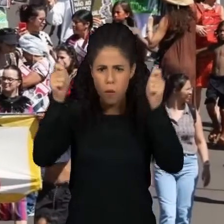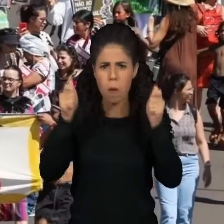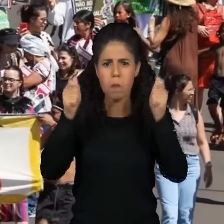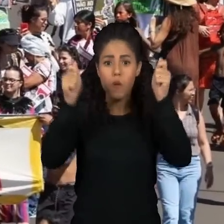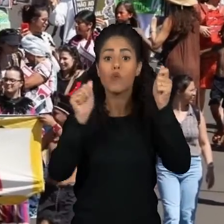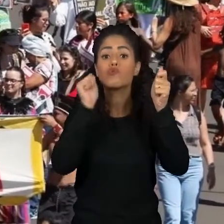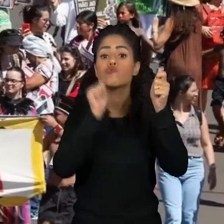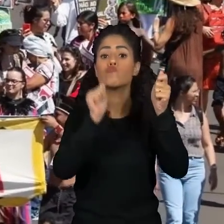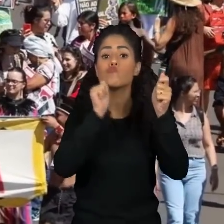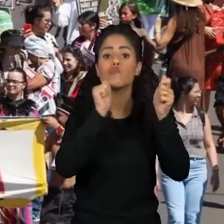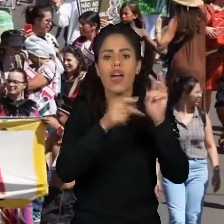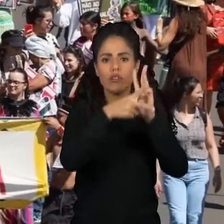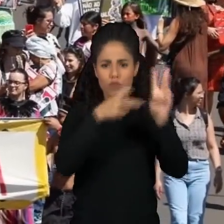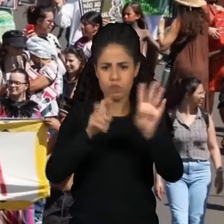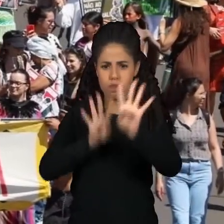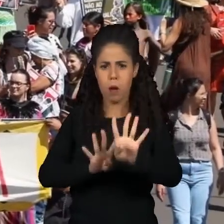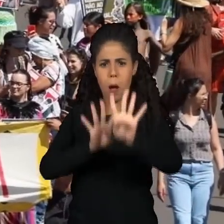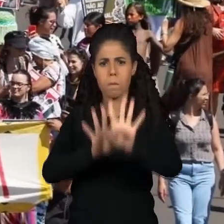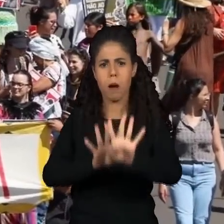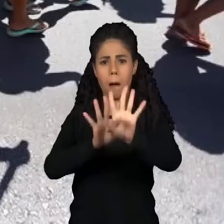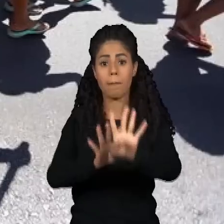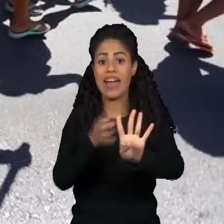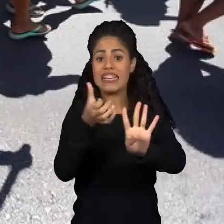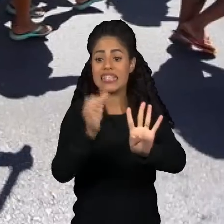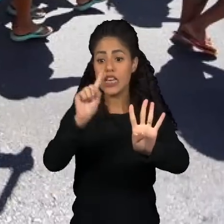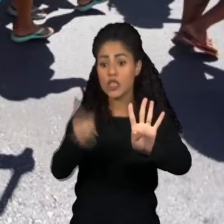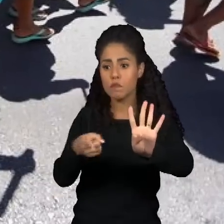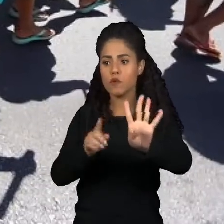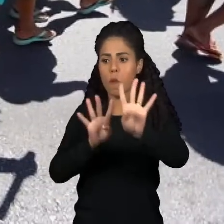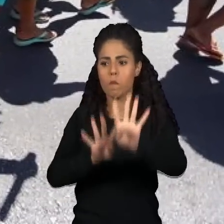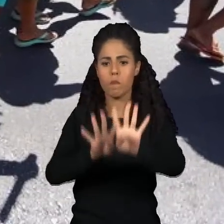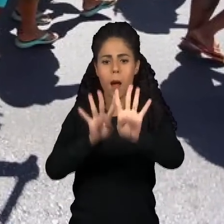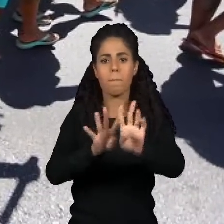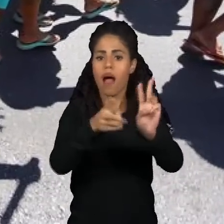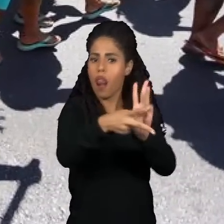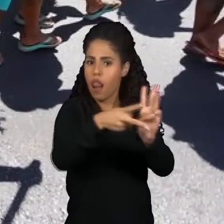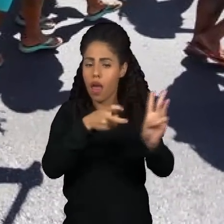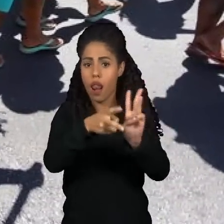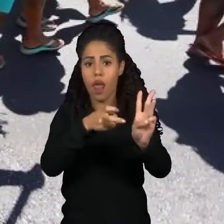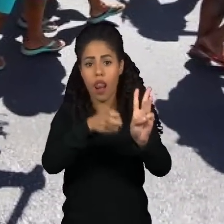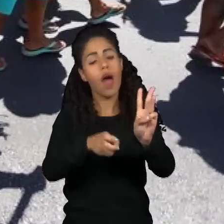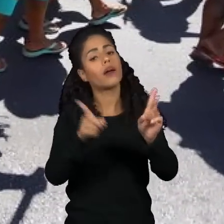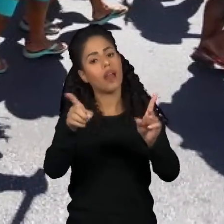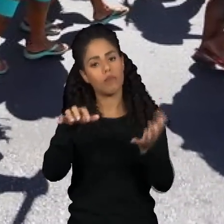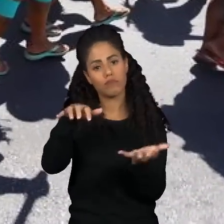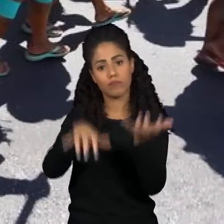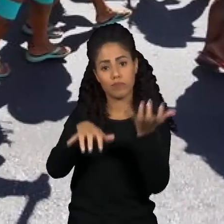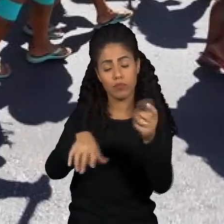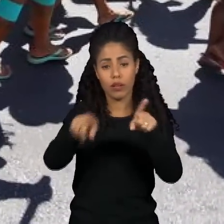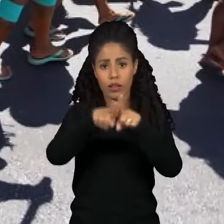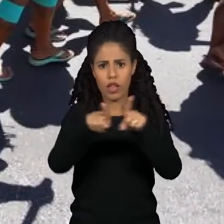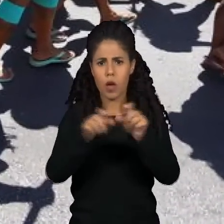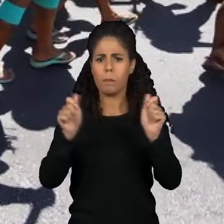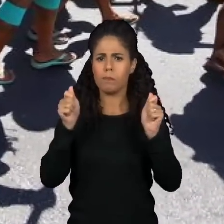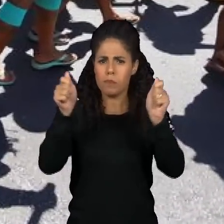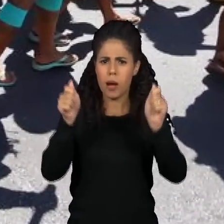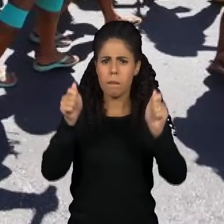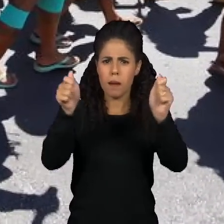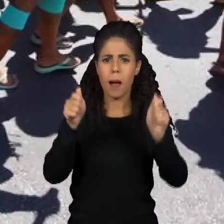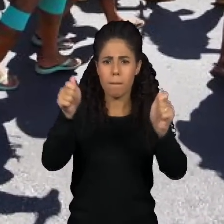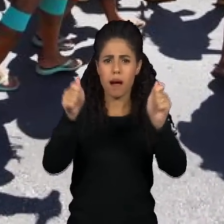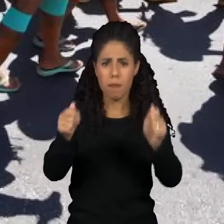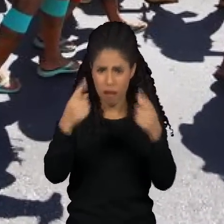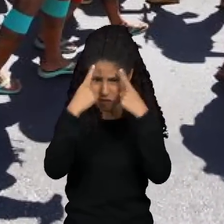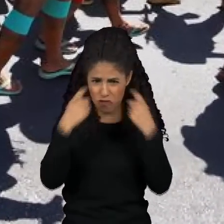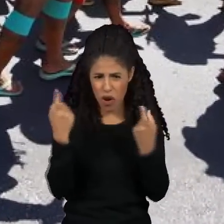Indígenas reuniu mais de 6.000 participantes na esplanada dos ministérios em Brasília. A manifestação pelo fim da